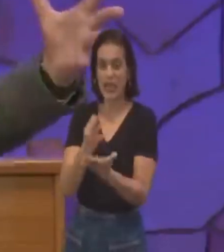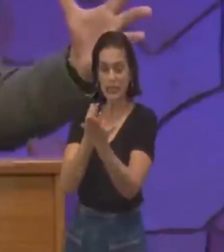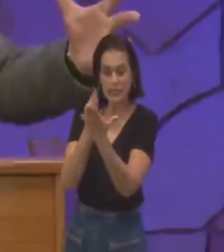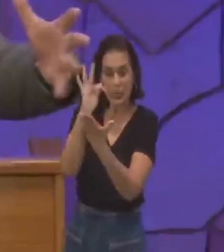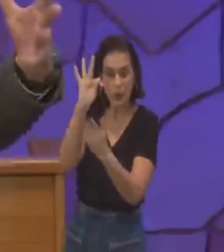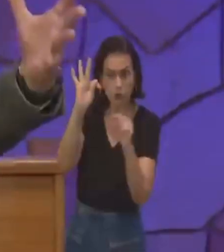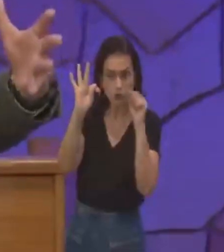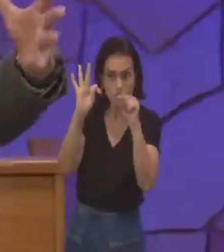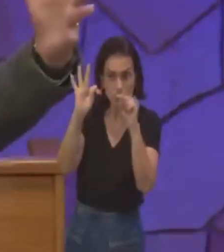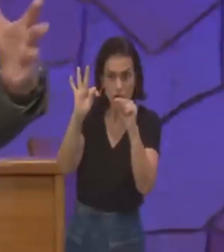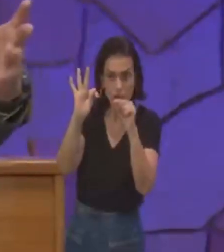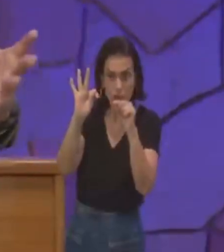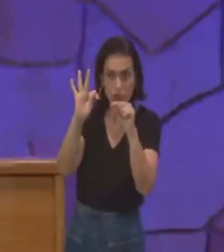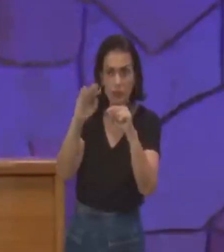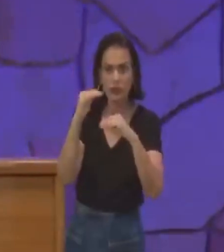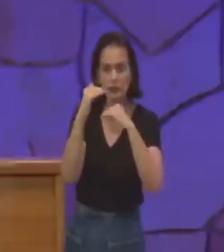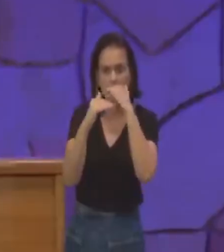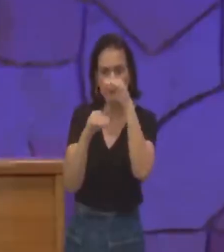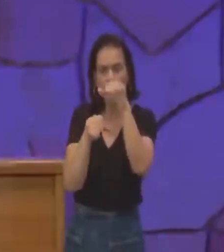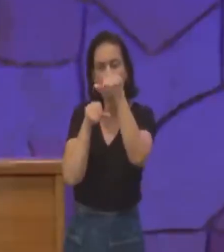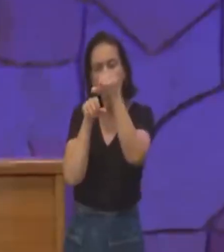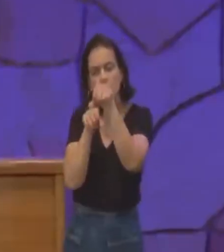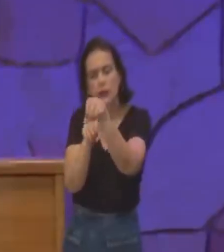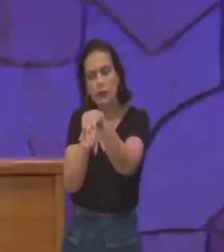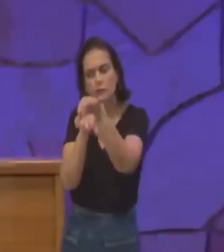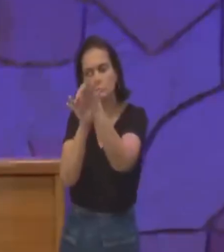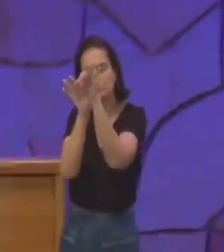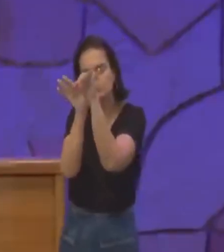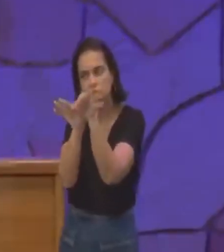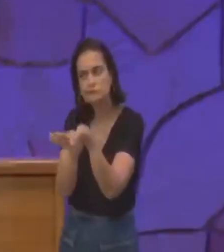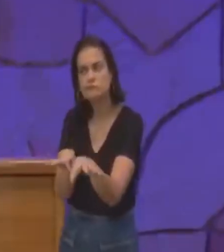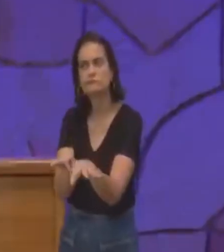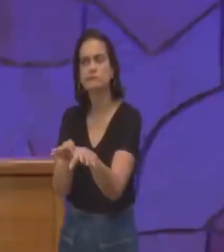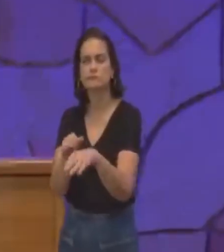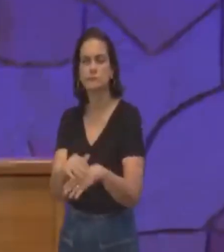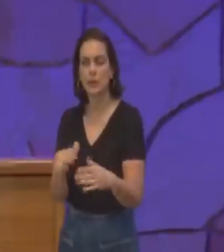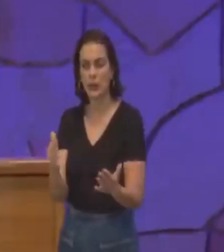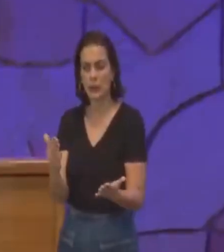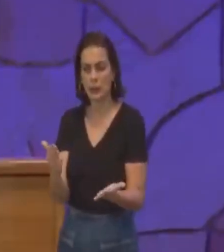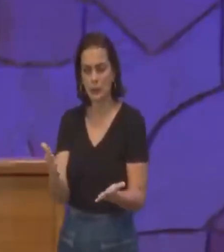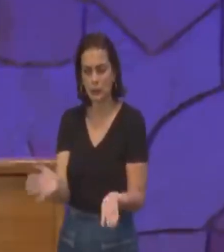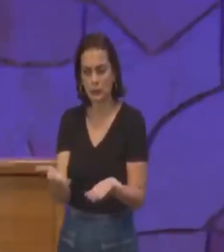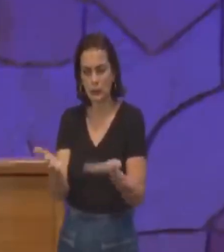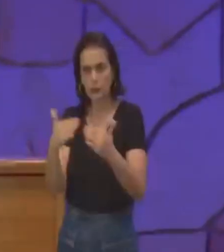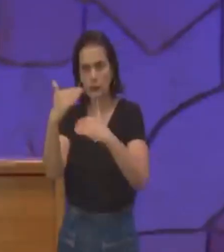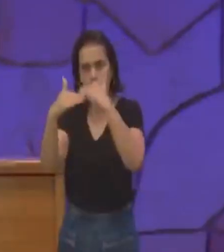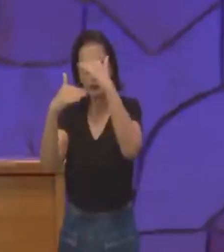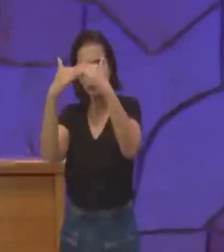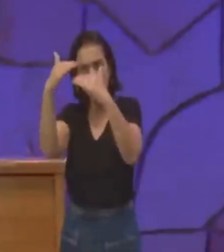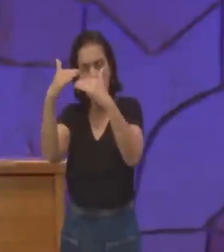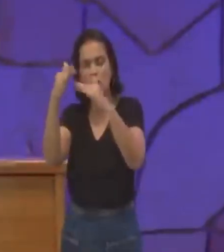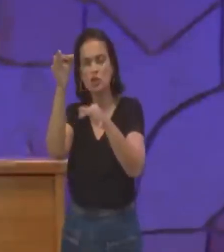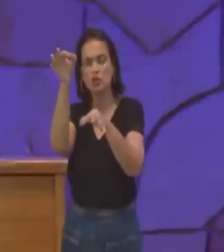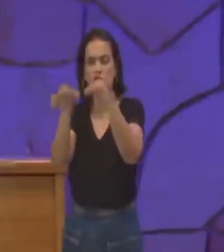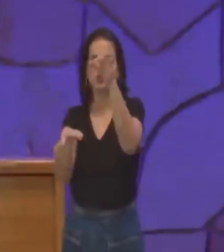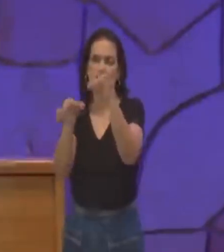teologia que forma, que ensina, que promove justiça. E por isso a